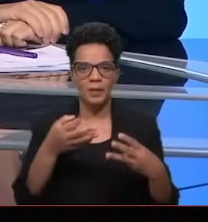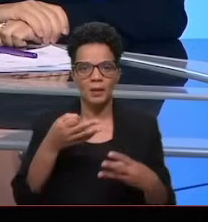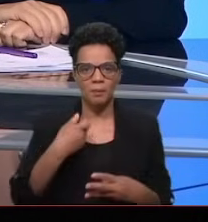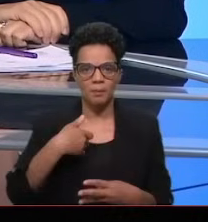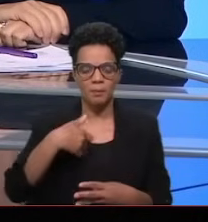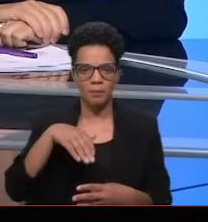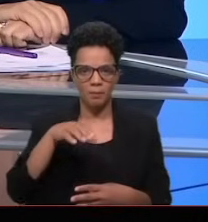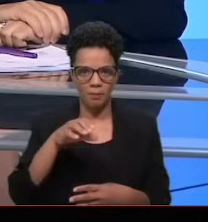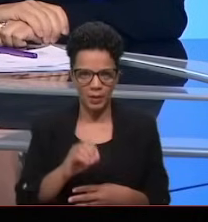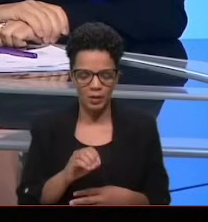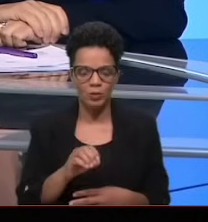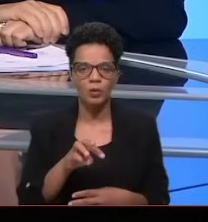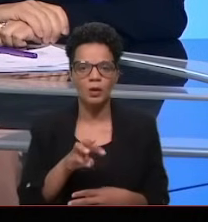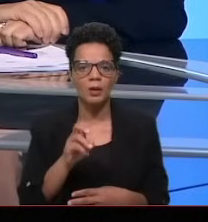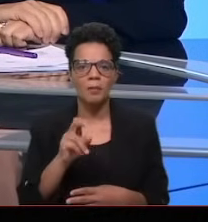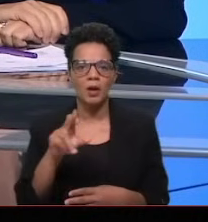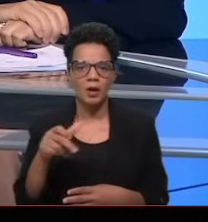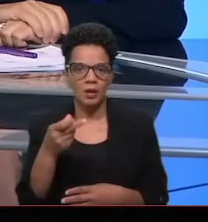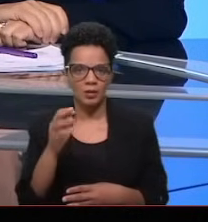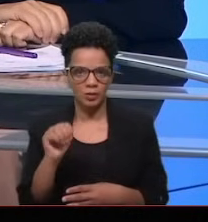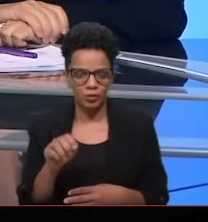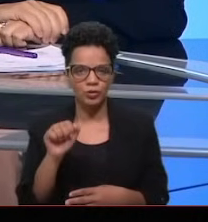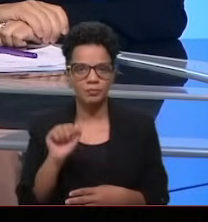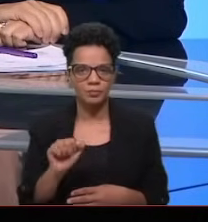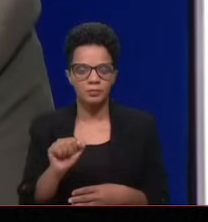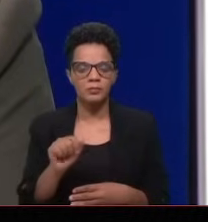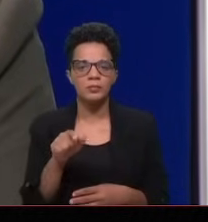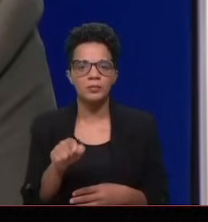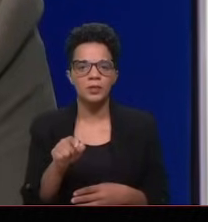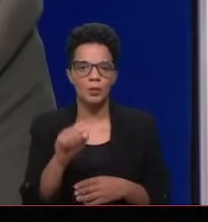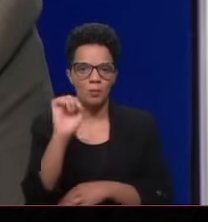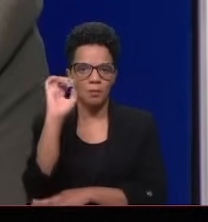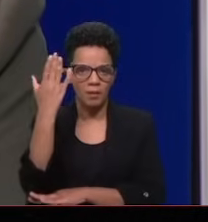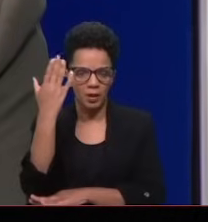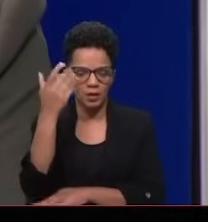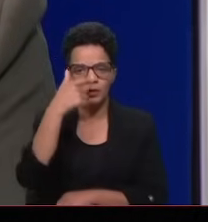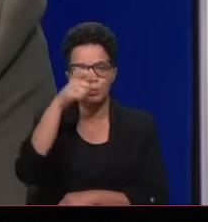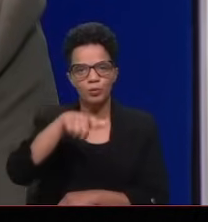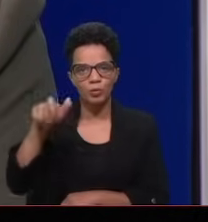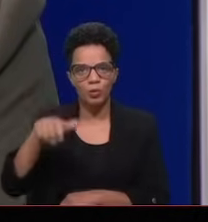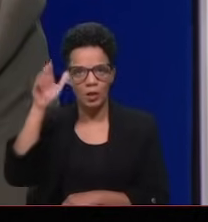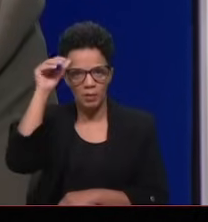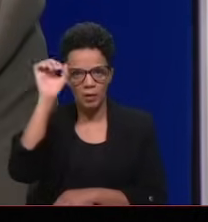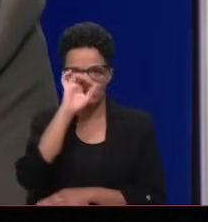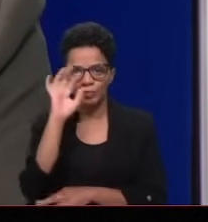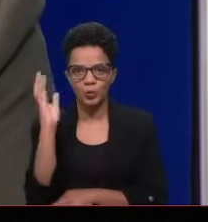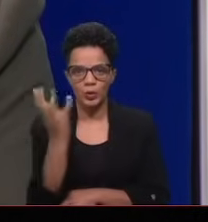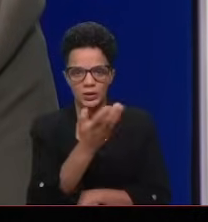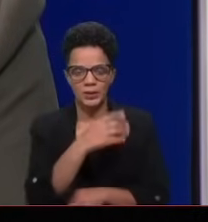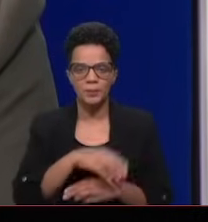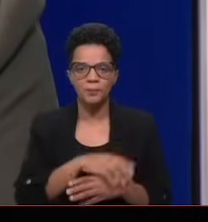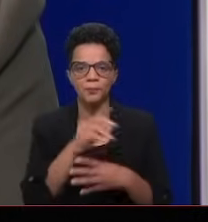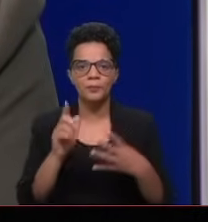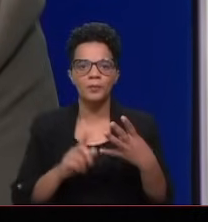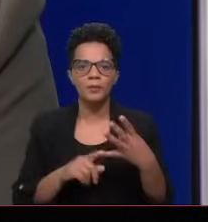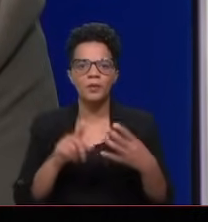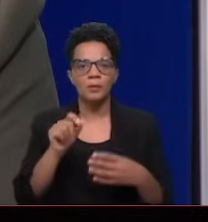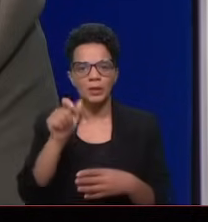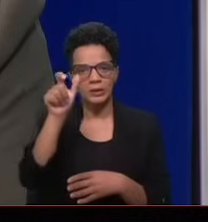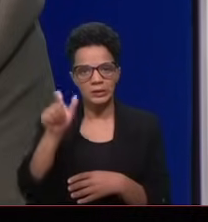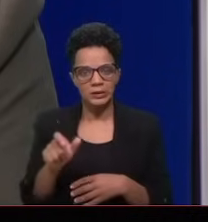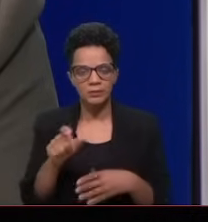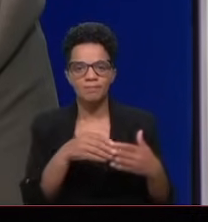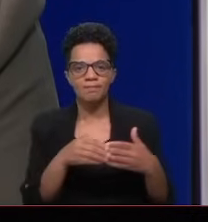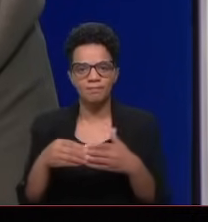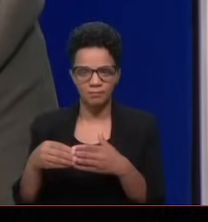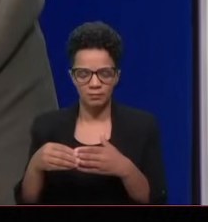também Marques que é o número um da lista do Pan pessoas animais natureza e ainda Francisco paupério que lidera